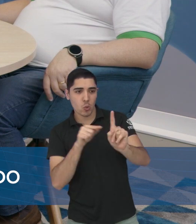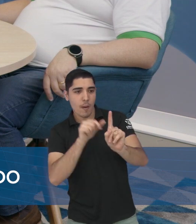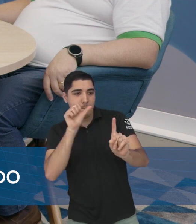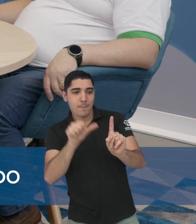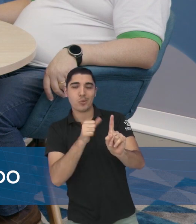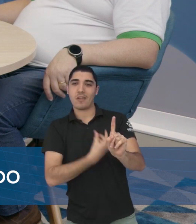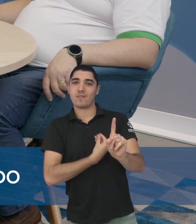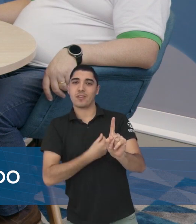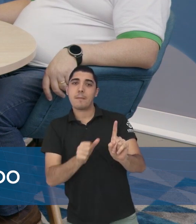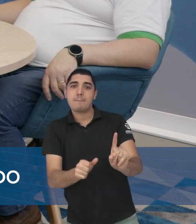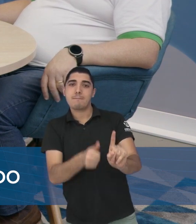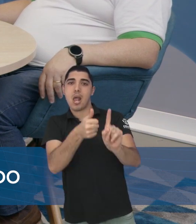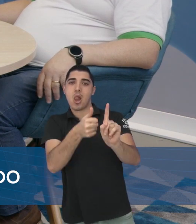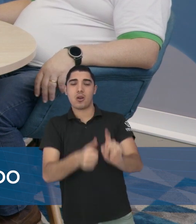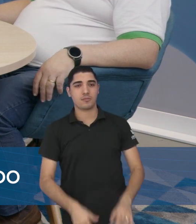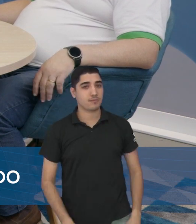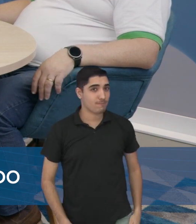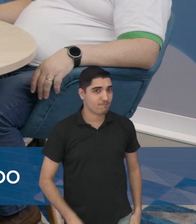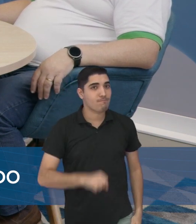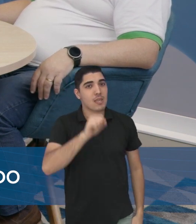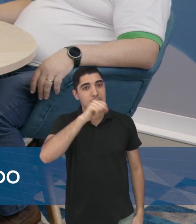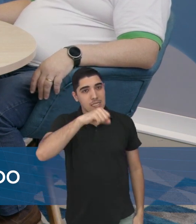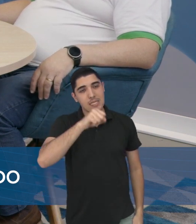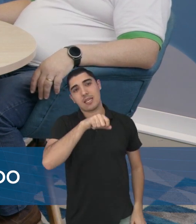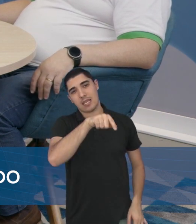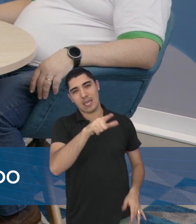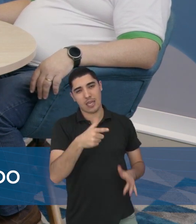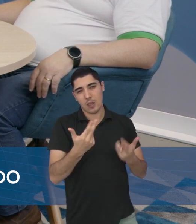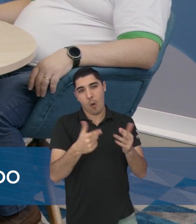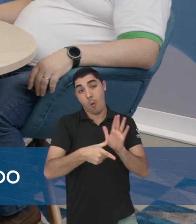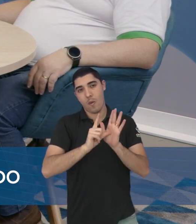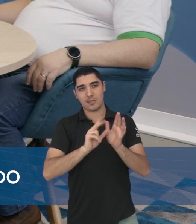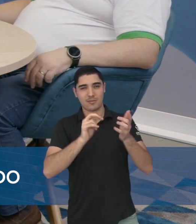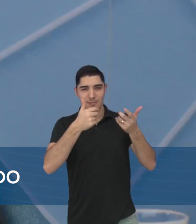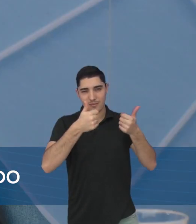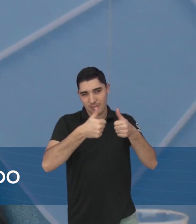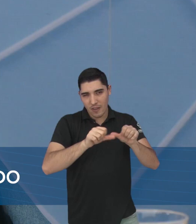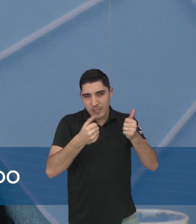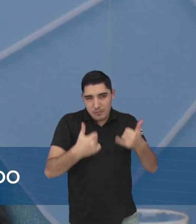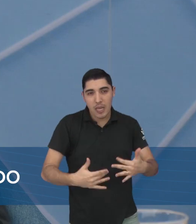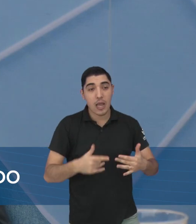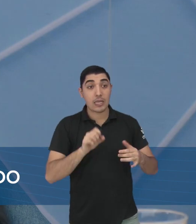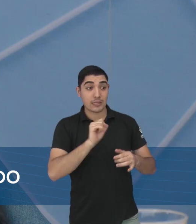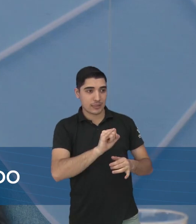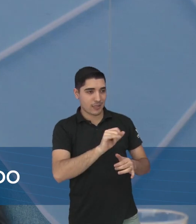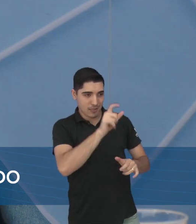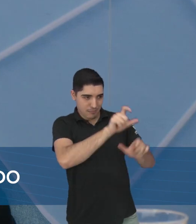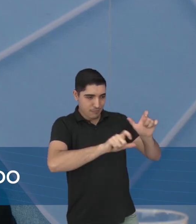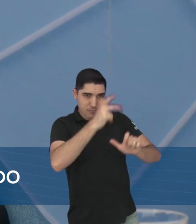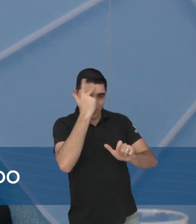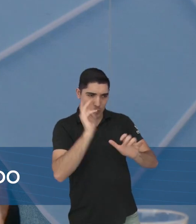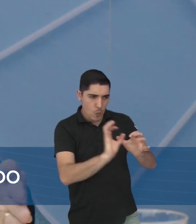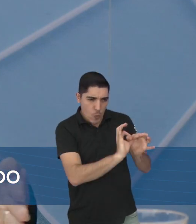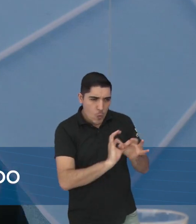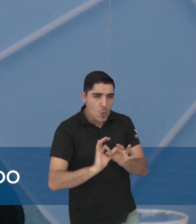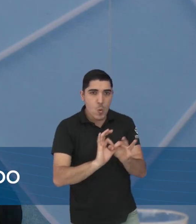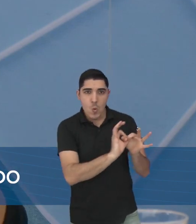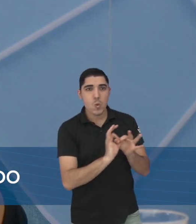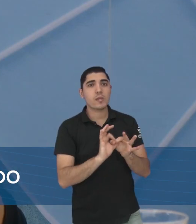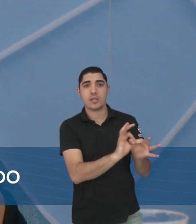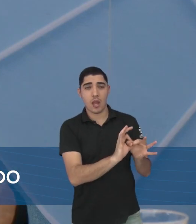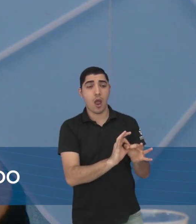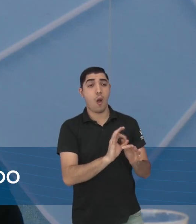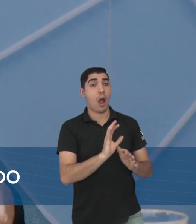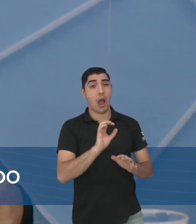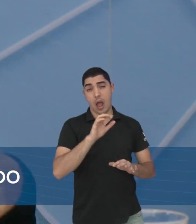de alguém. Exatamente, era isso que a gente conversava no início, né? Como a união, né, das pessoas numa situação